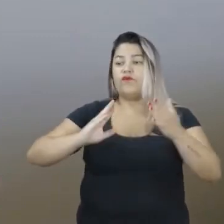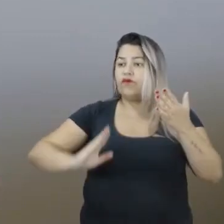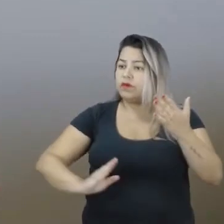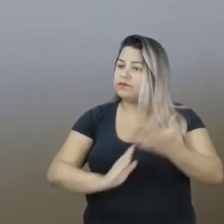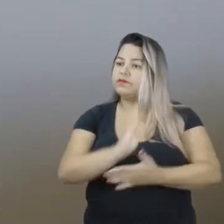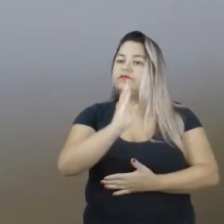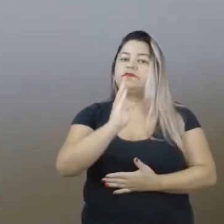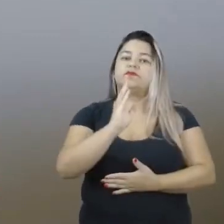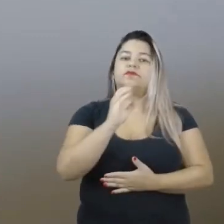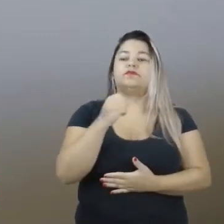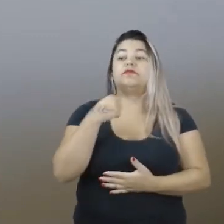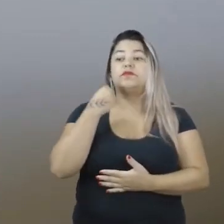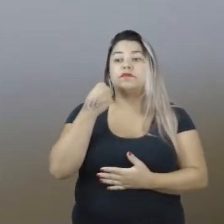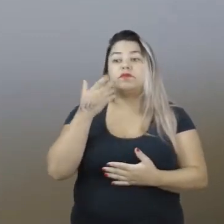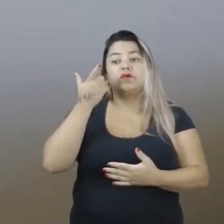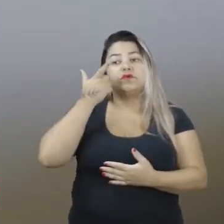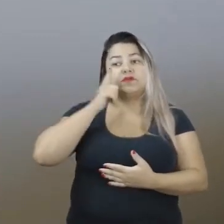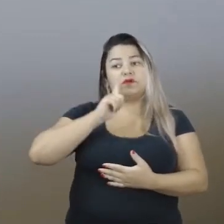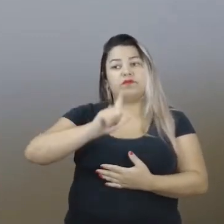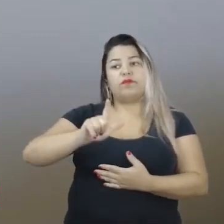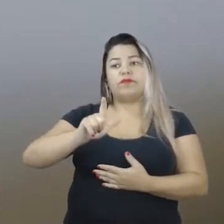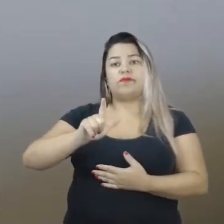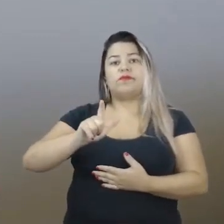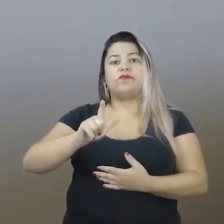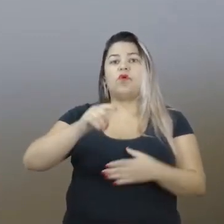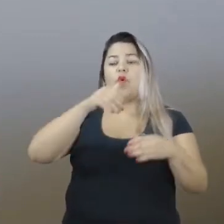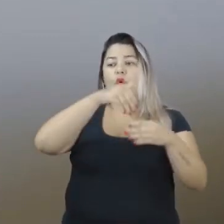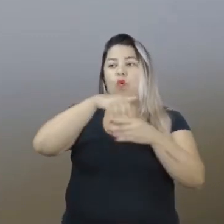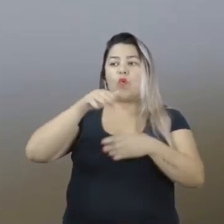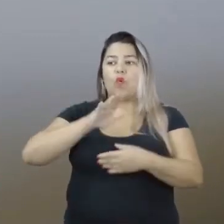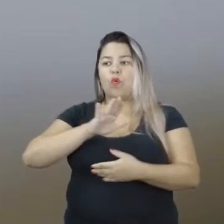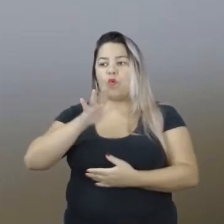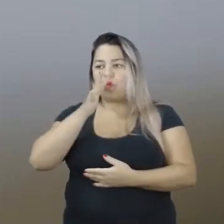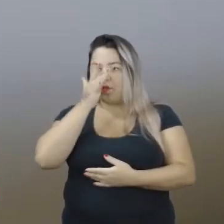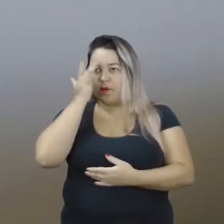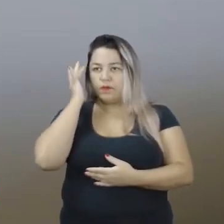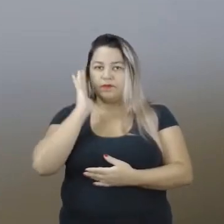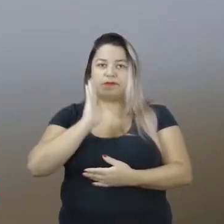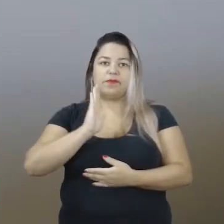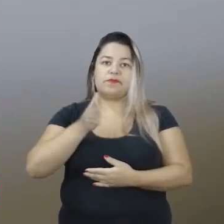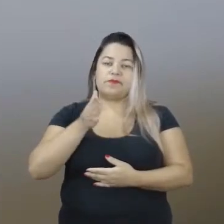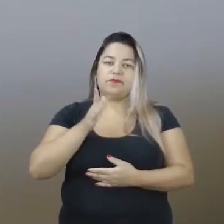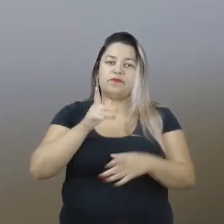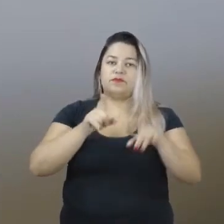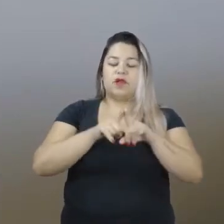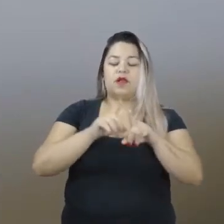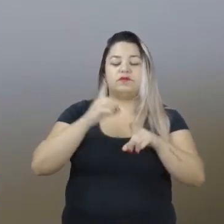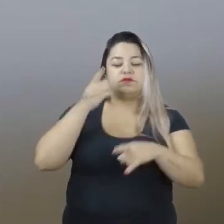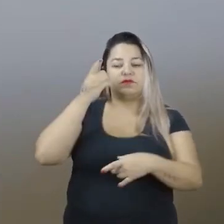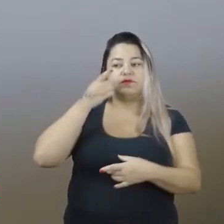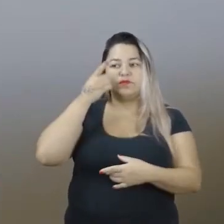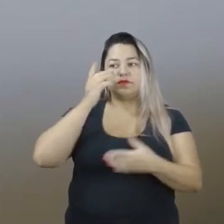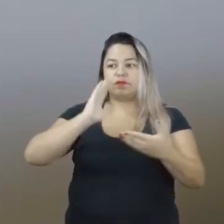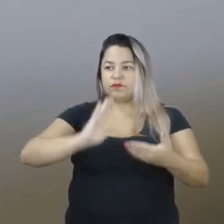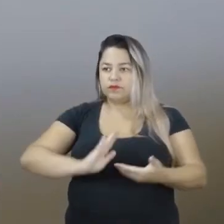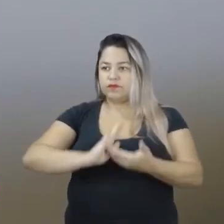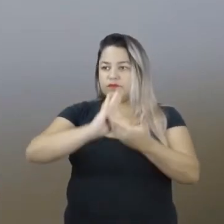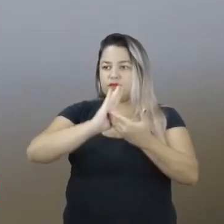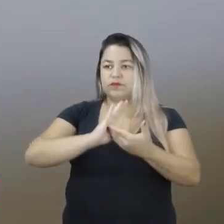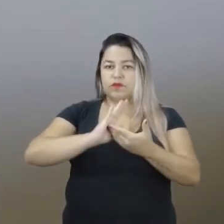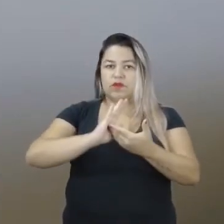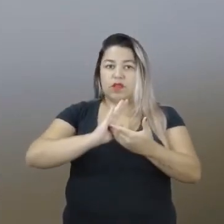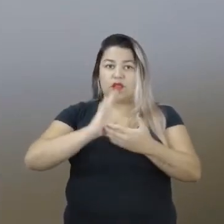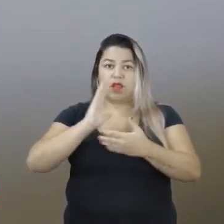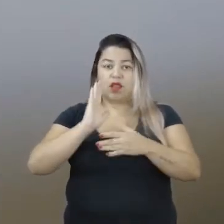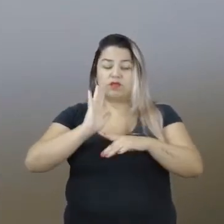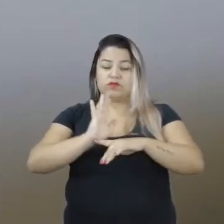aqui no Senado, conseguimos aprovar por unanimidade, está lá na Câmara dos Deputados. Temos também o auxílio